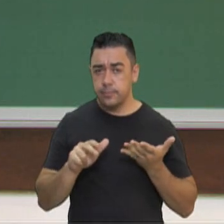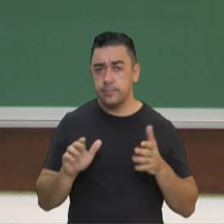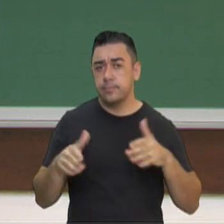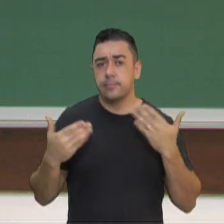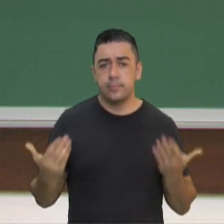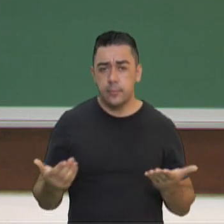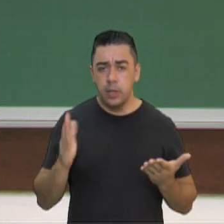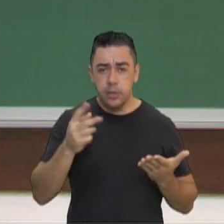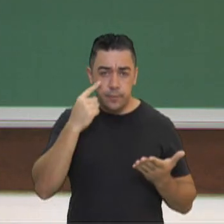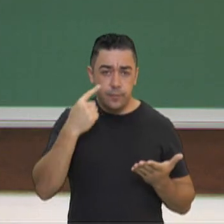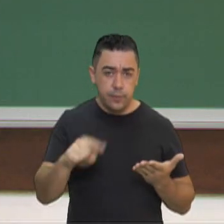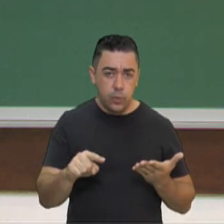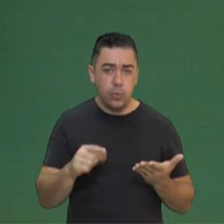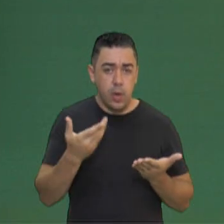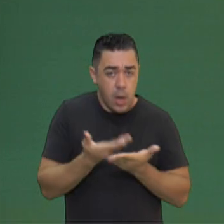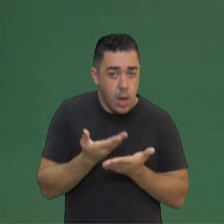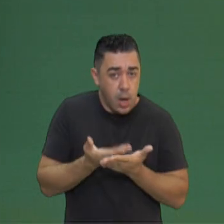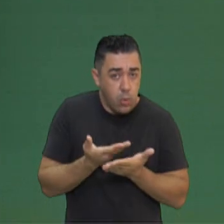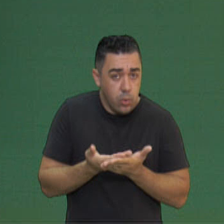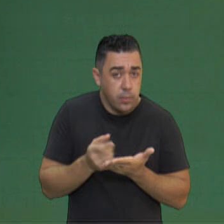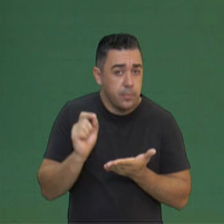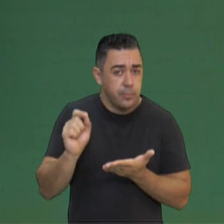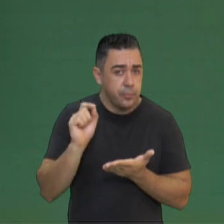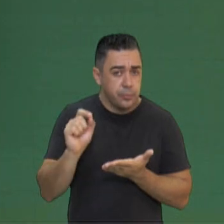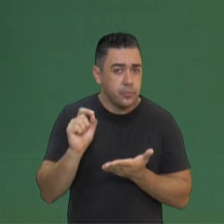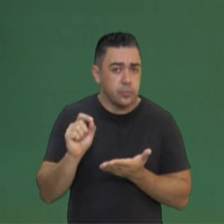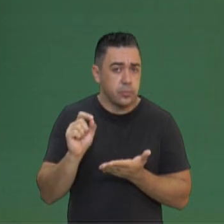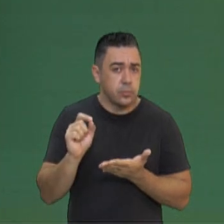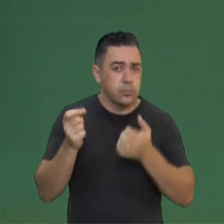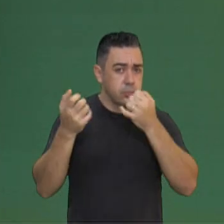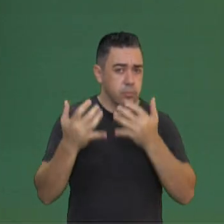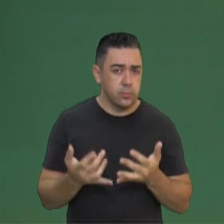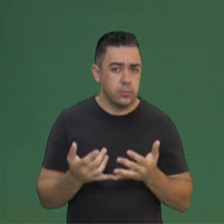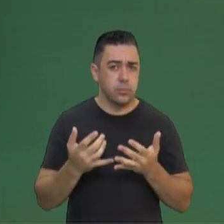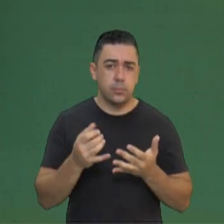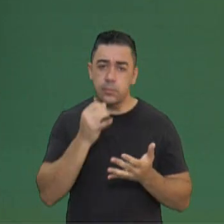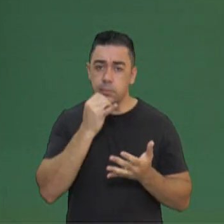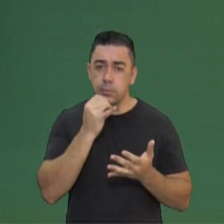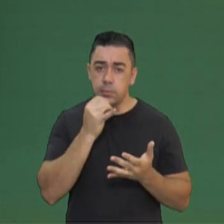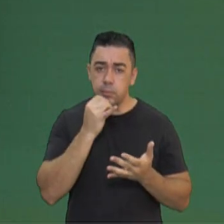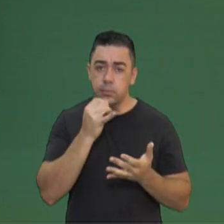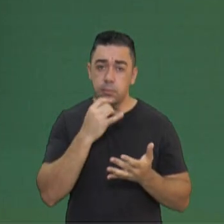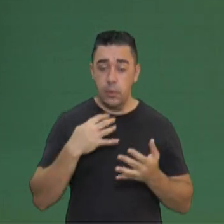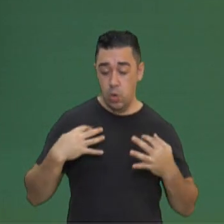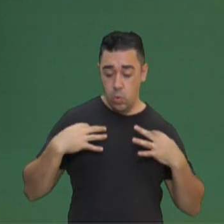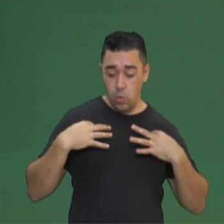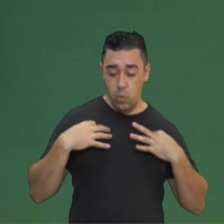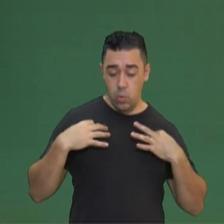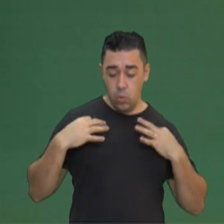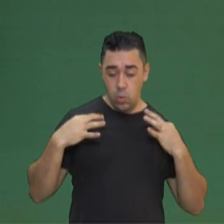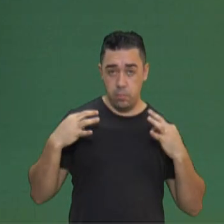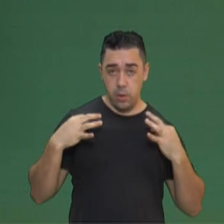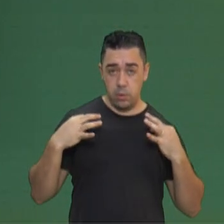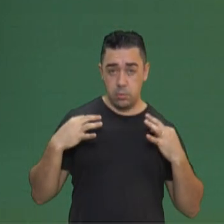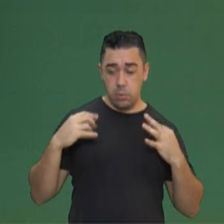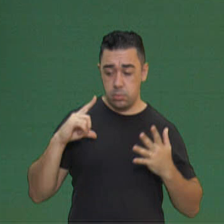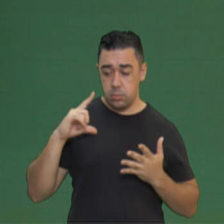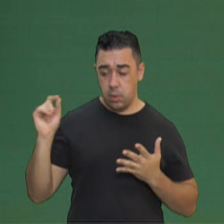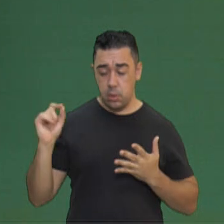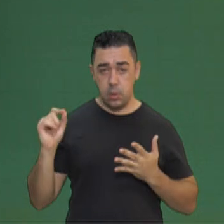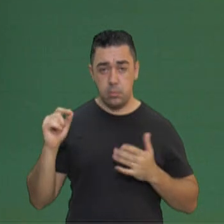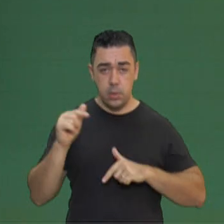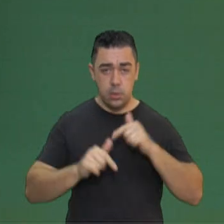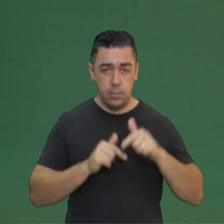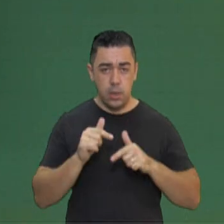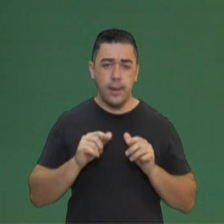Quais a gente viu nessa aula? A questão, né, da nossa vestimenta do dia, que é uma situação